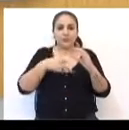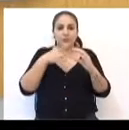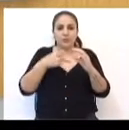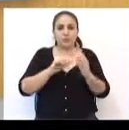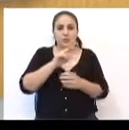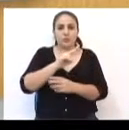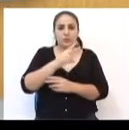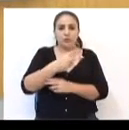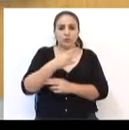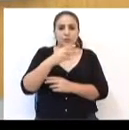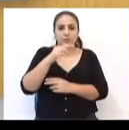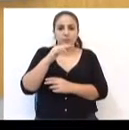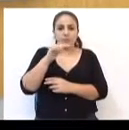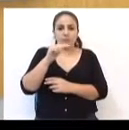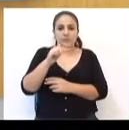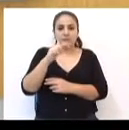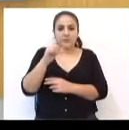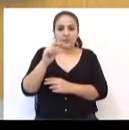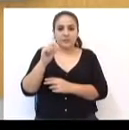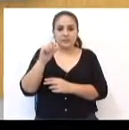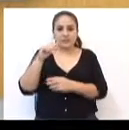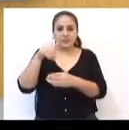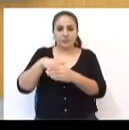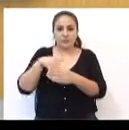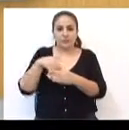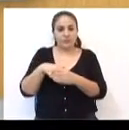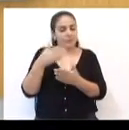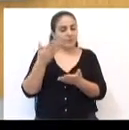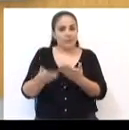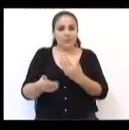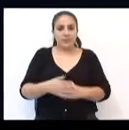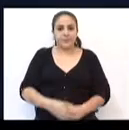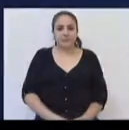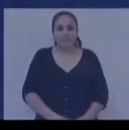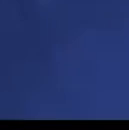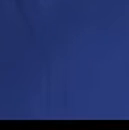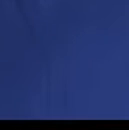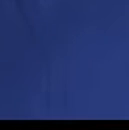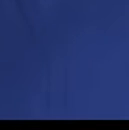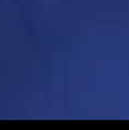com 2.710 votos. Não perca!